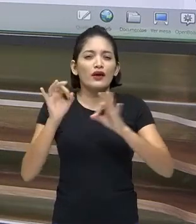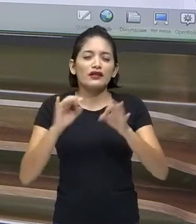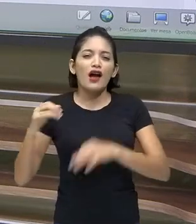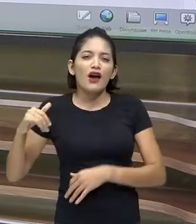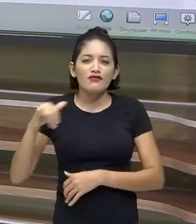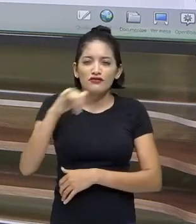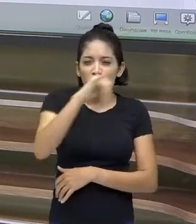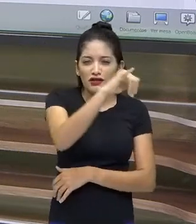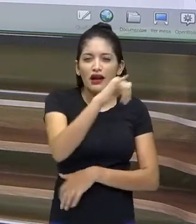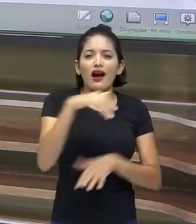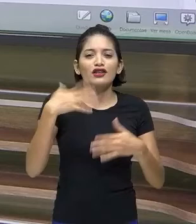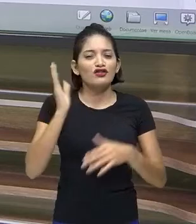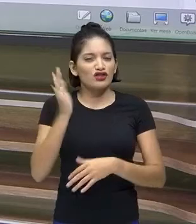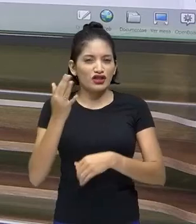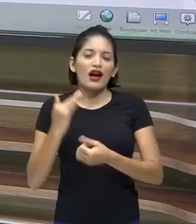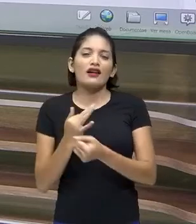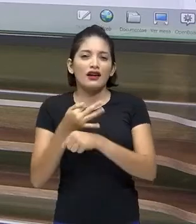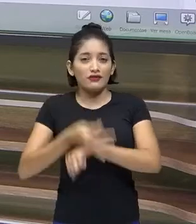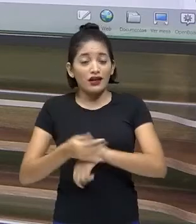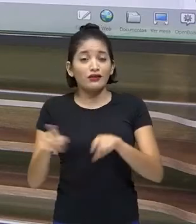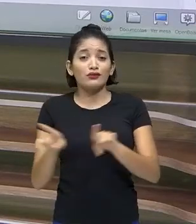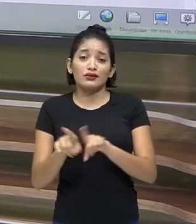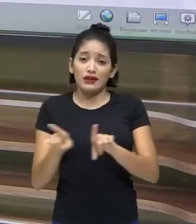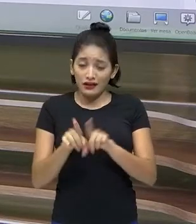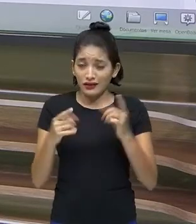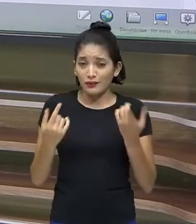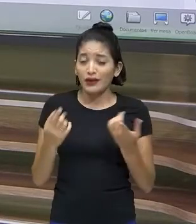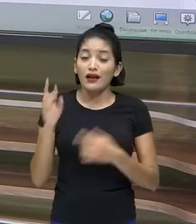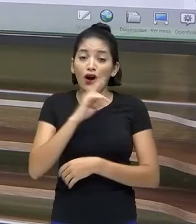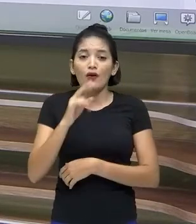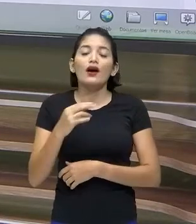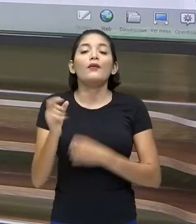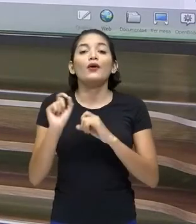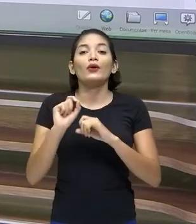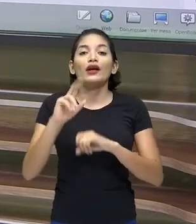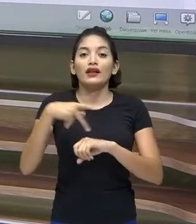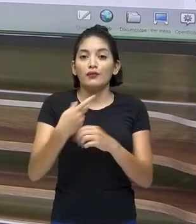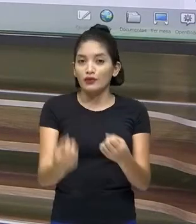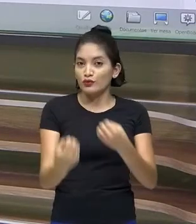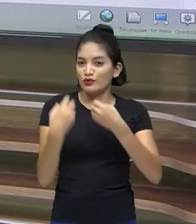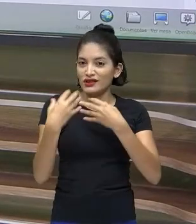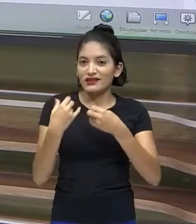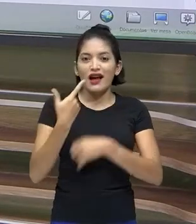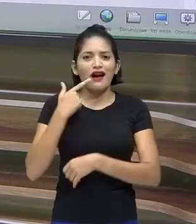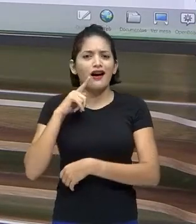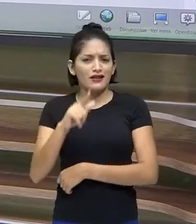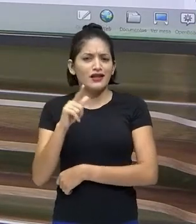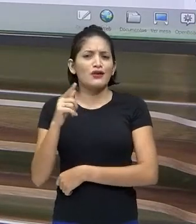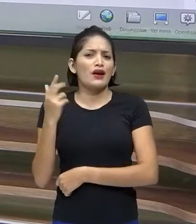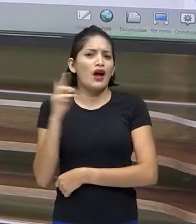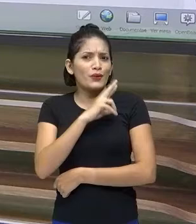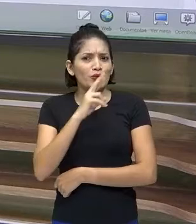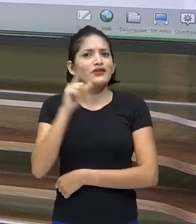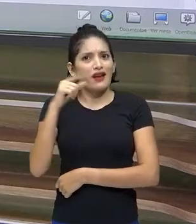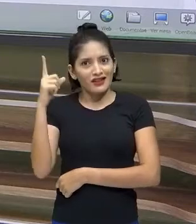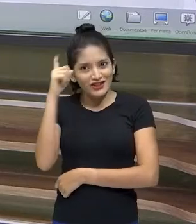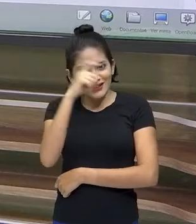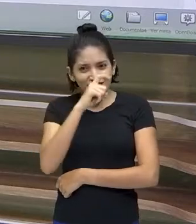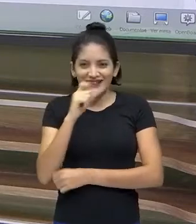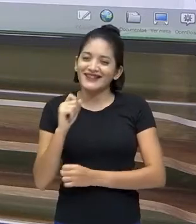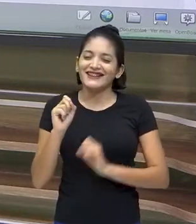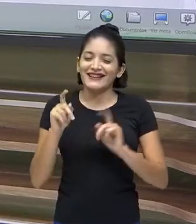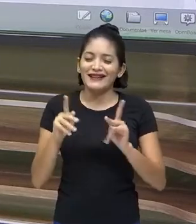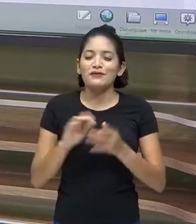quando estiverem na faculdade, fazendo intercâmbio na Rússia, para nos ensinar o russo, né, gente? É difícil esse russo aí. Vamos lá,